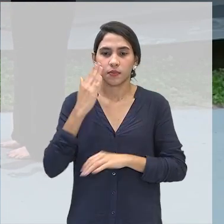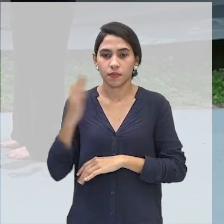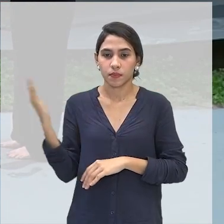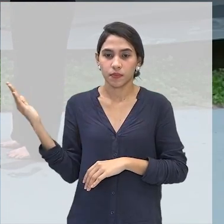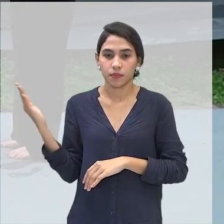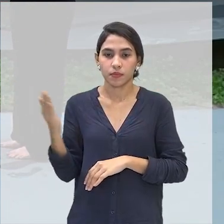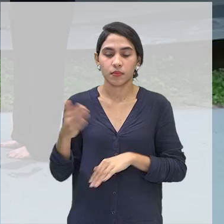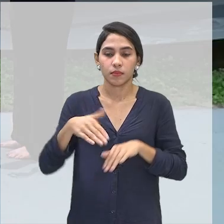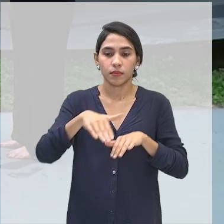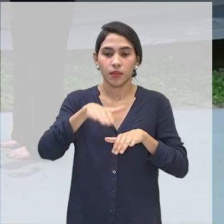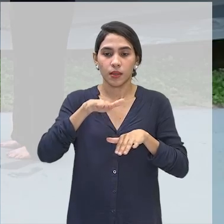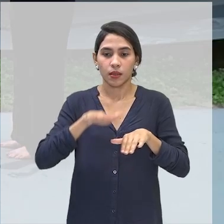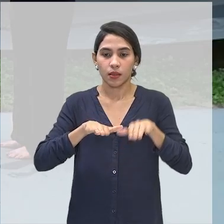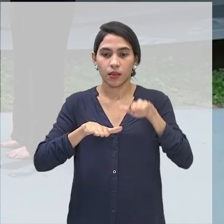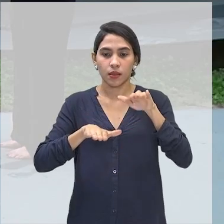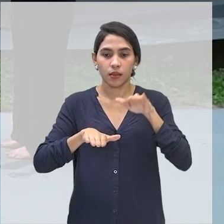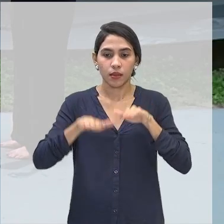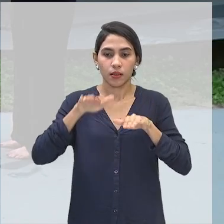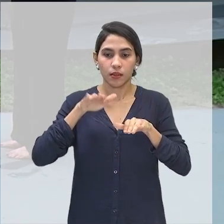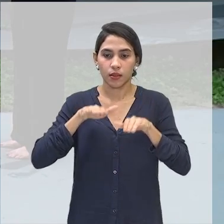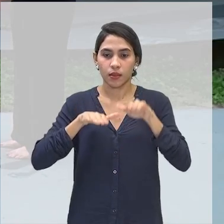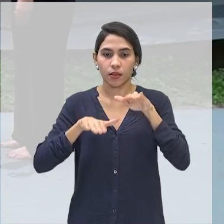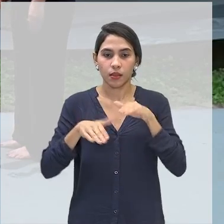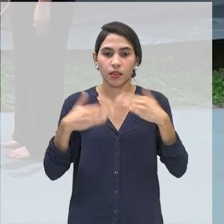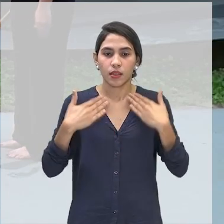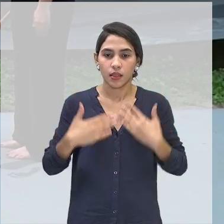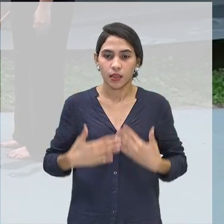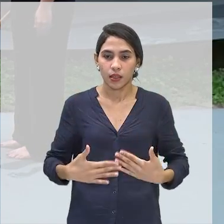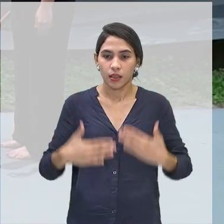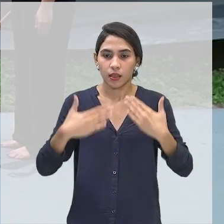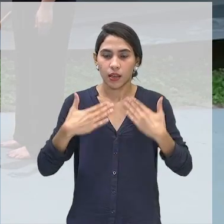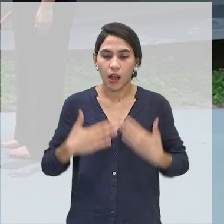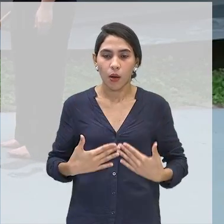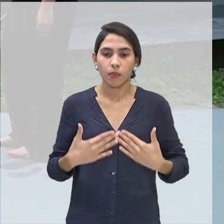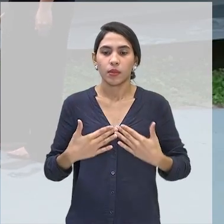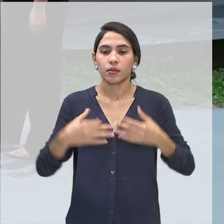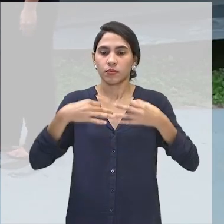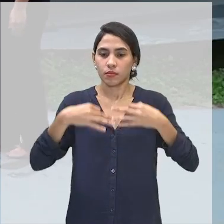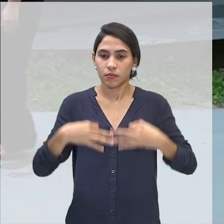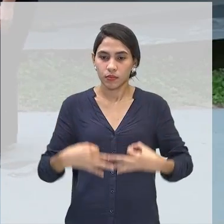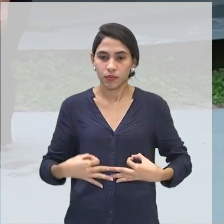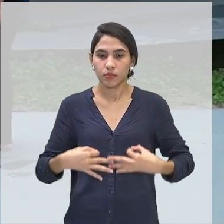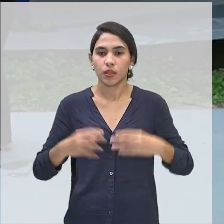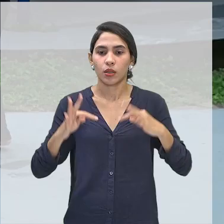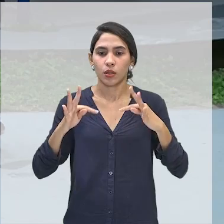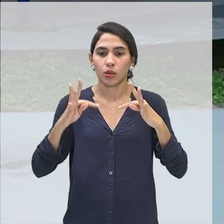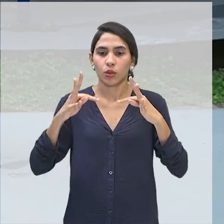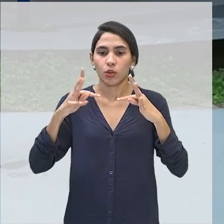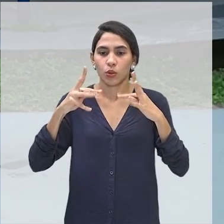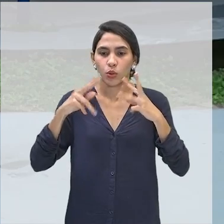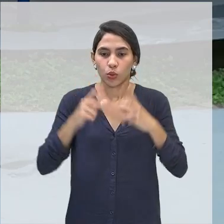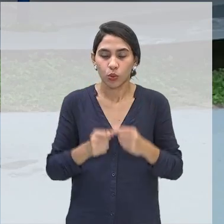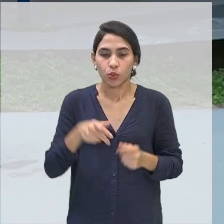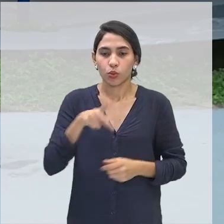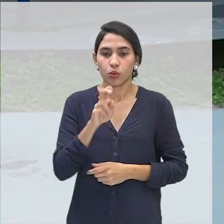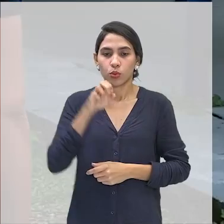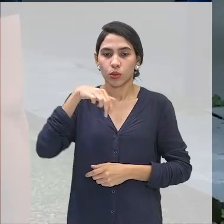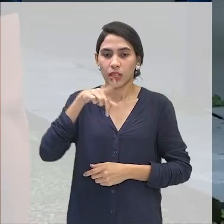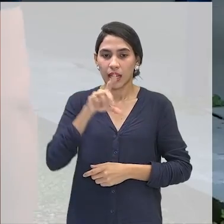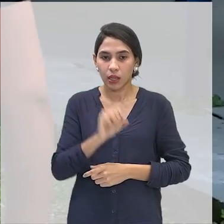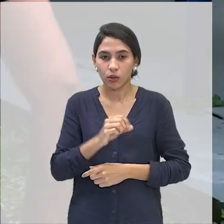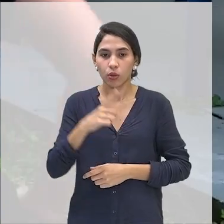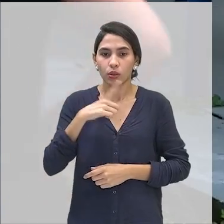Passos pequenos, calmaria, concentração, tudo isso o Kenjutsu,